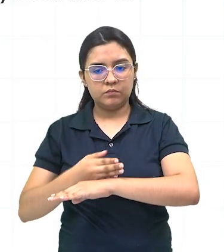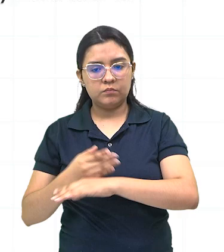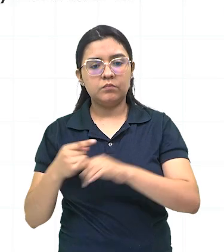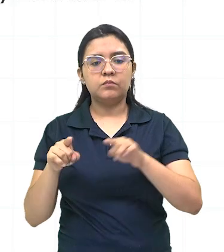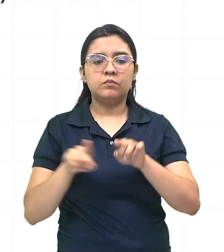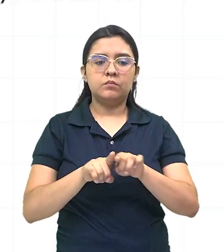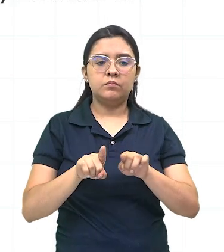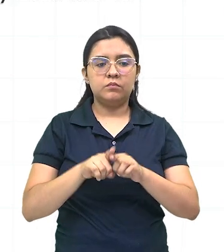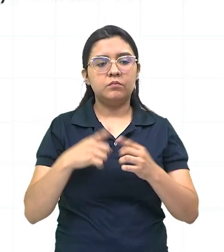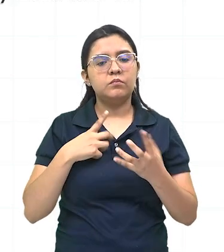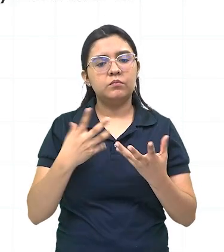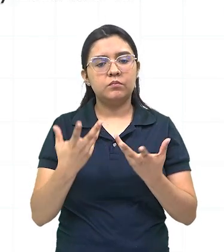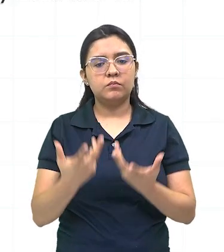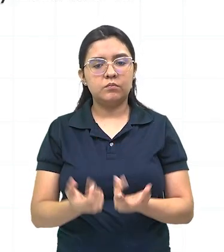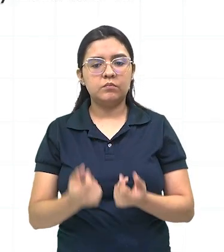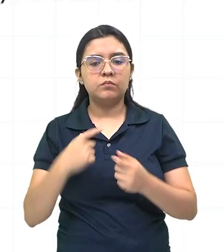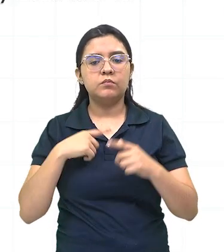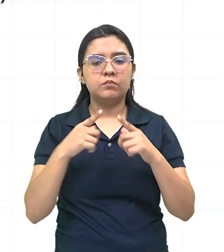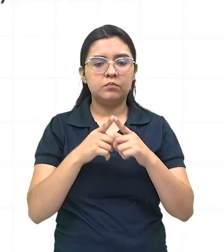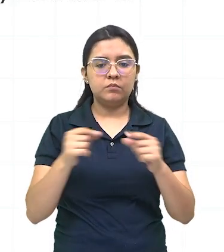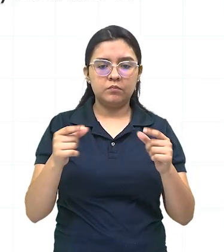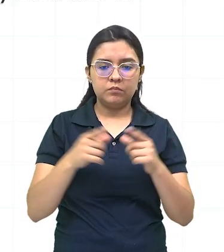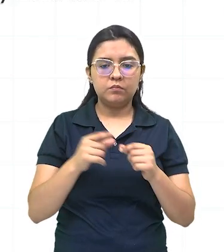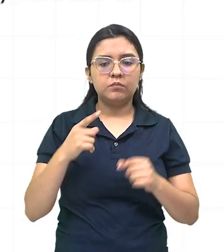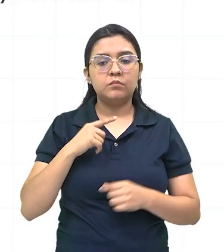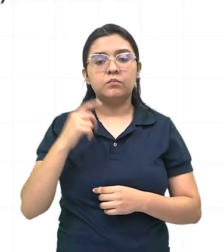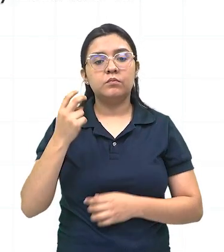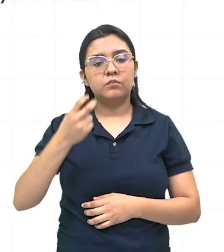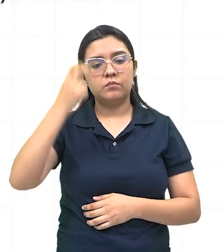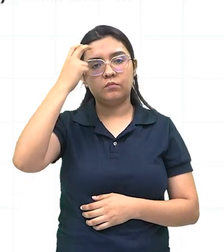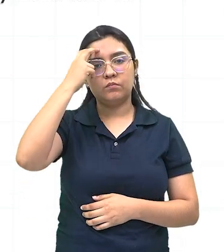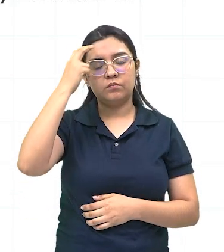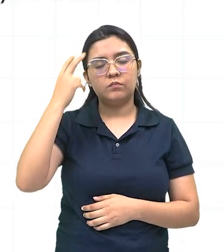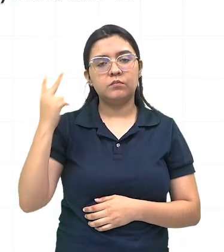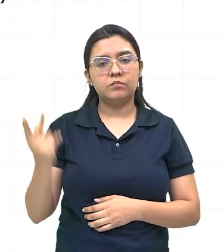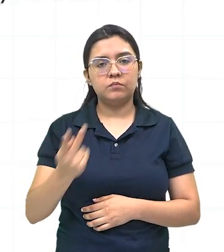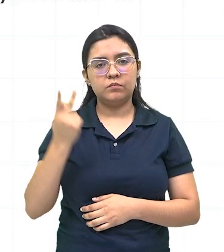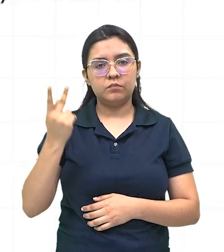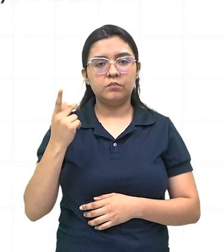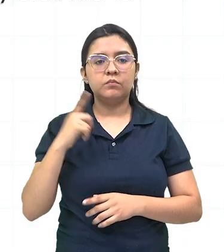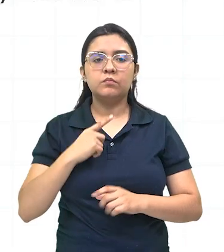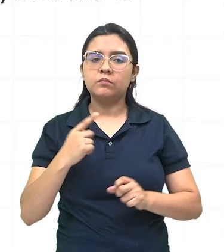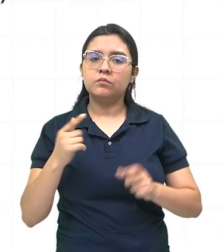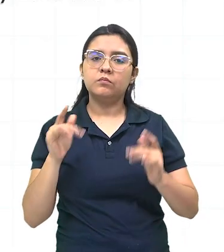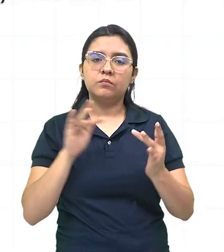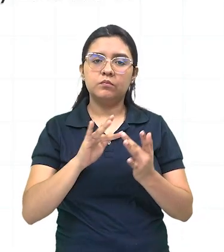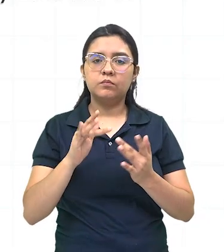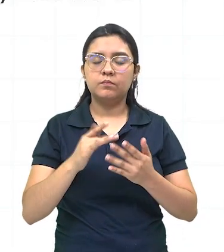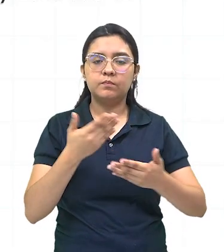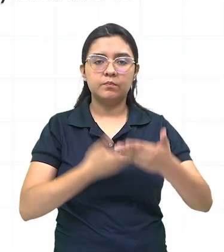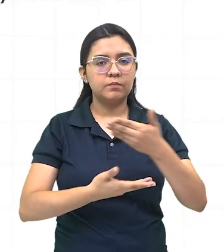terras aráveis, o Japão desenvolveu uma cultura que valoriza a harmonia com a natureza.